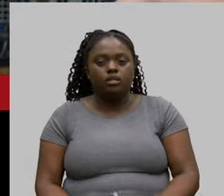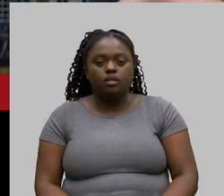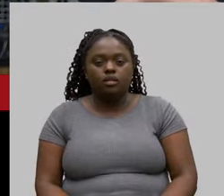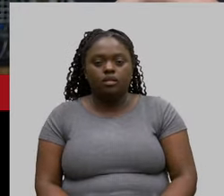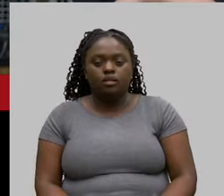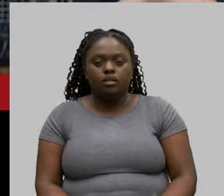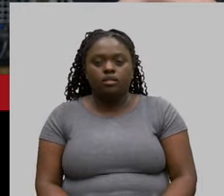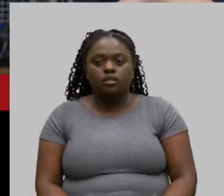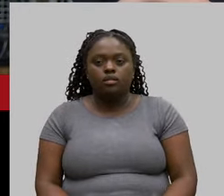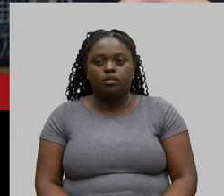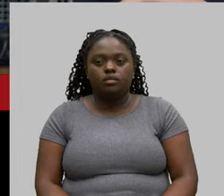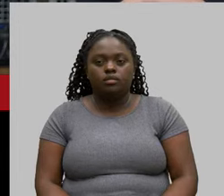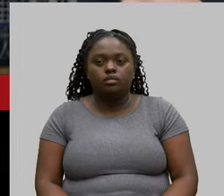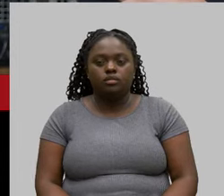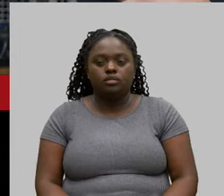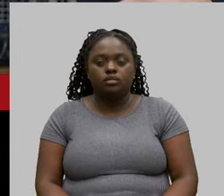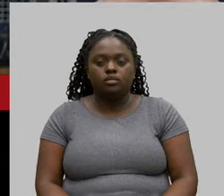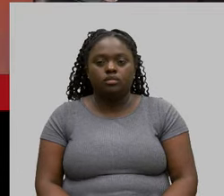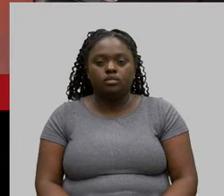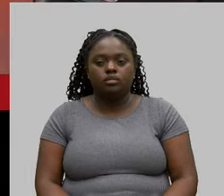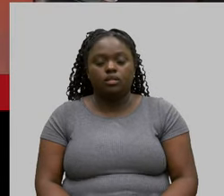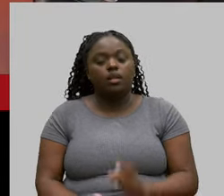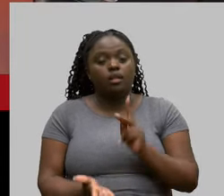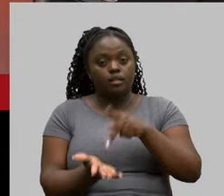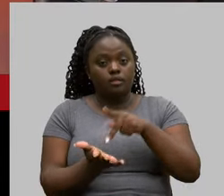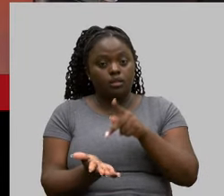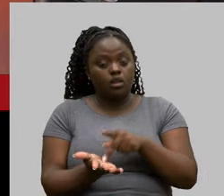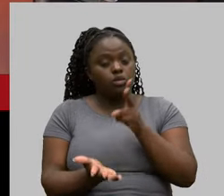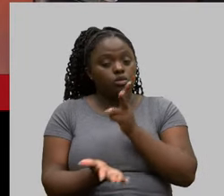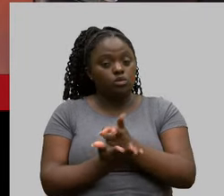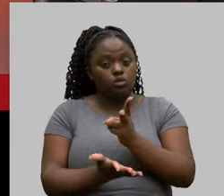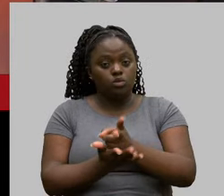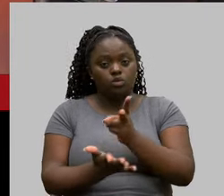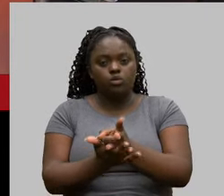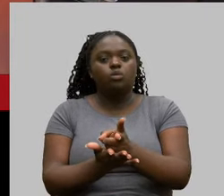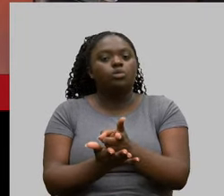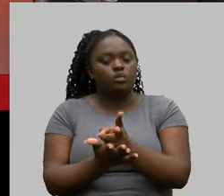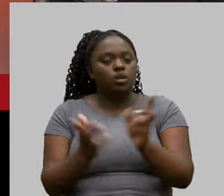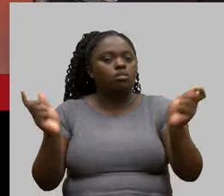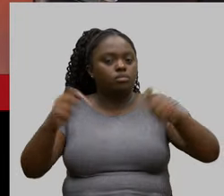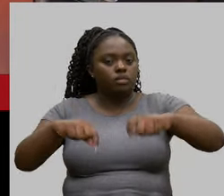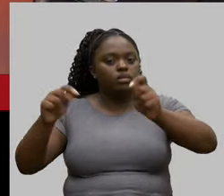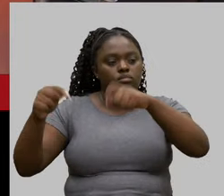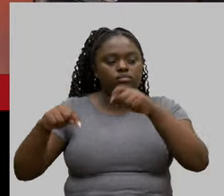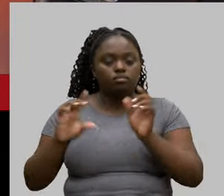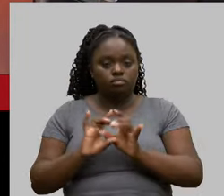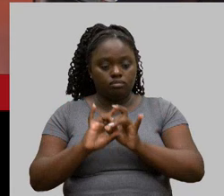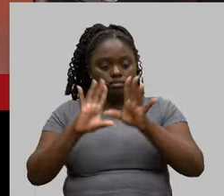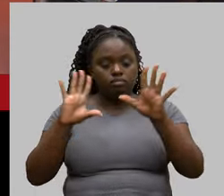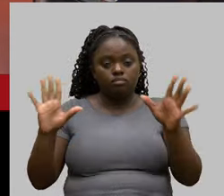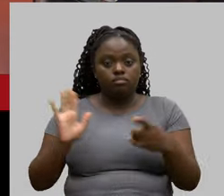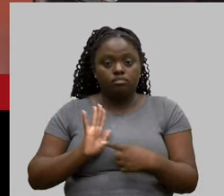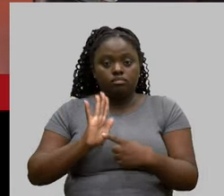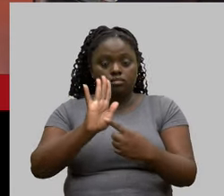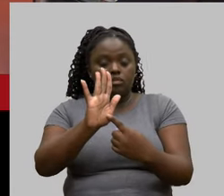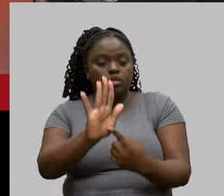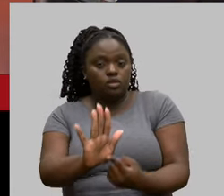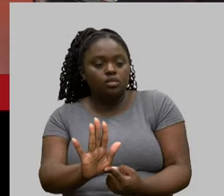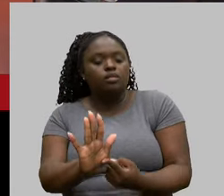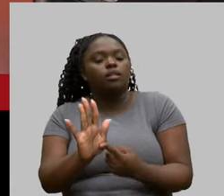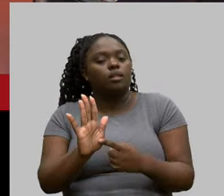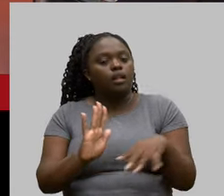federativo na realidade ela mantém a competência parcialmente né ela permite que ele trate sobre matérias